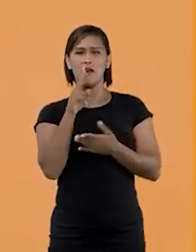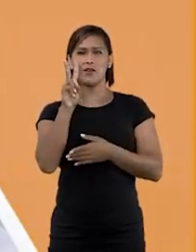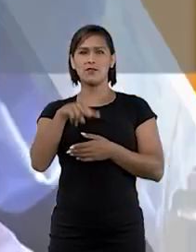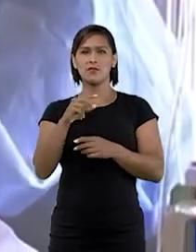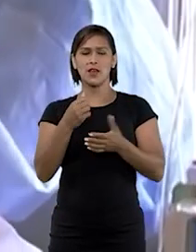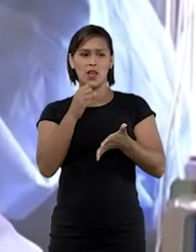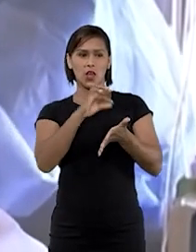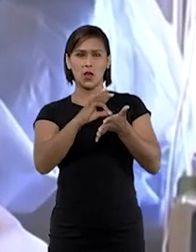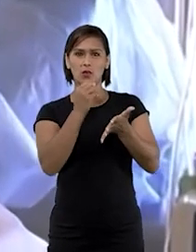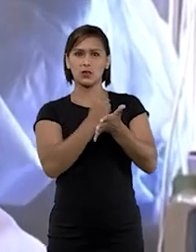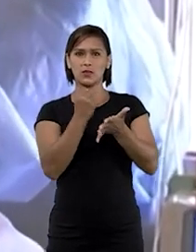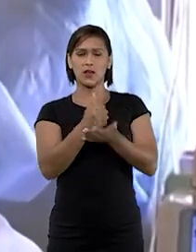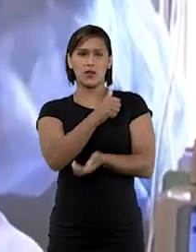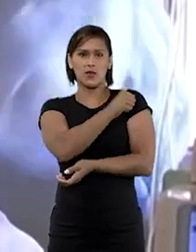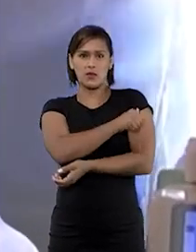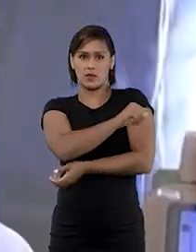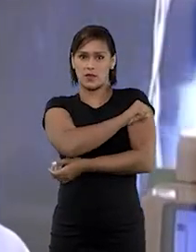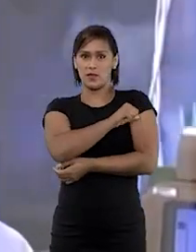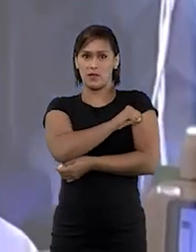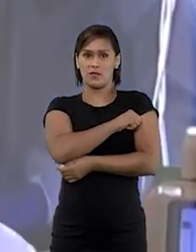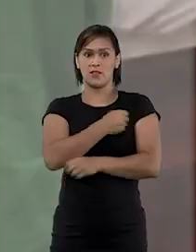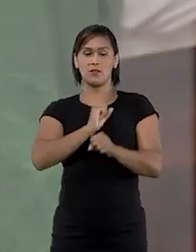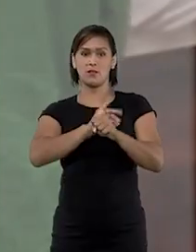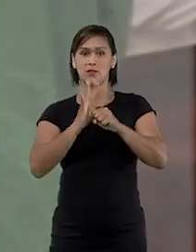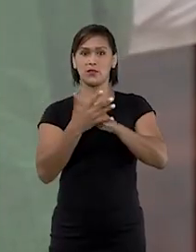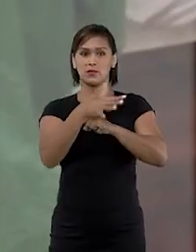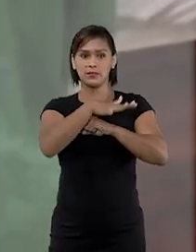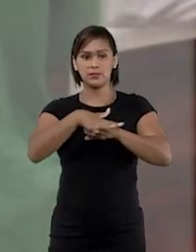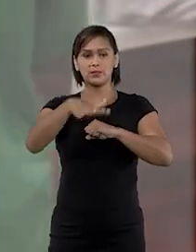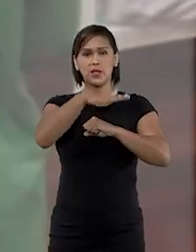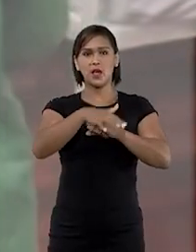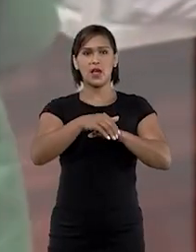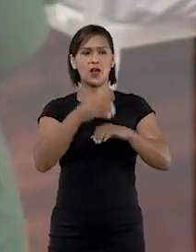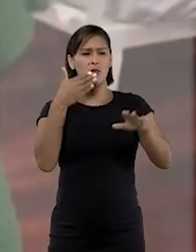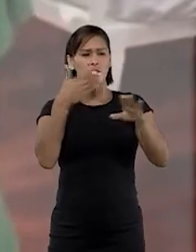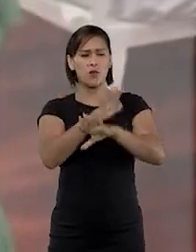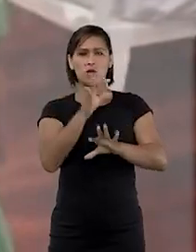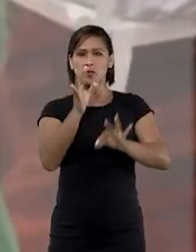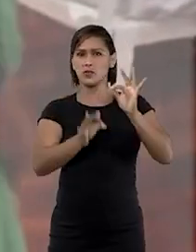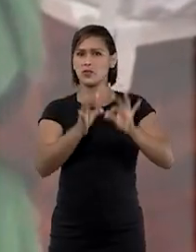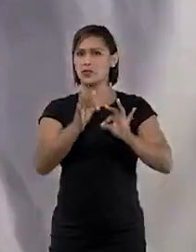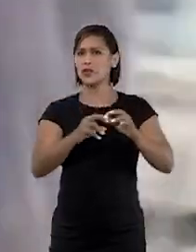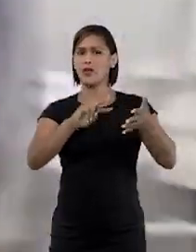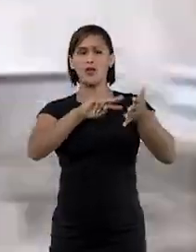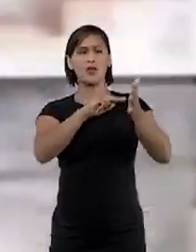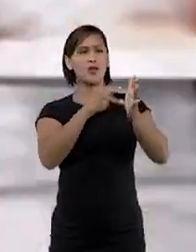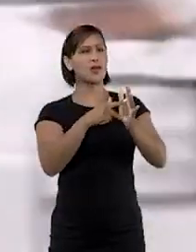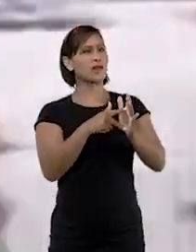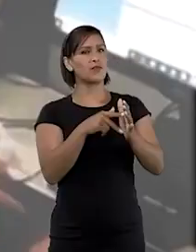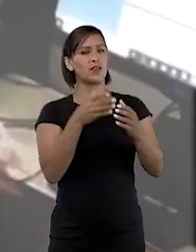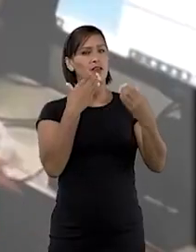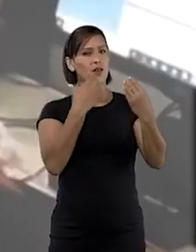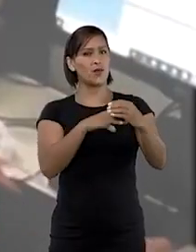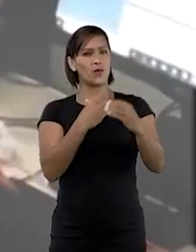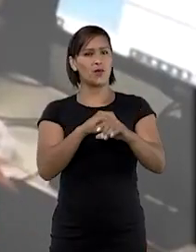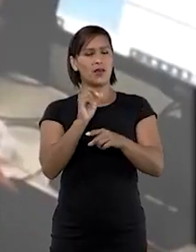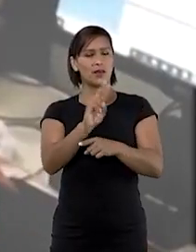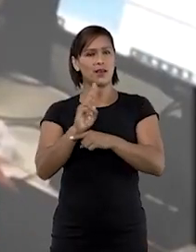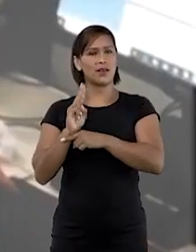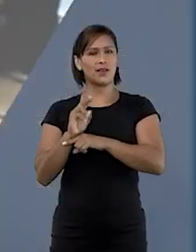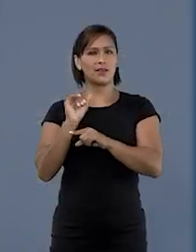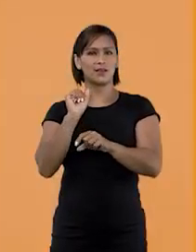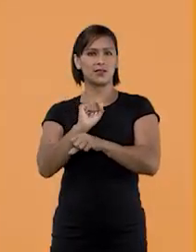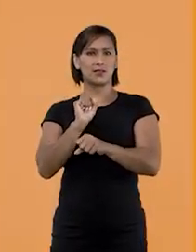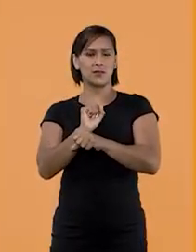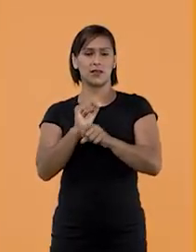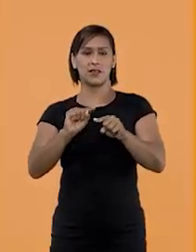vai ver contratação temporária de Enfermeiros na pandemia por ordem judicial não configura preterição de